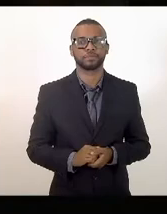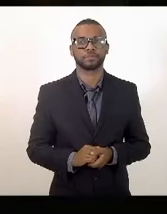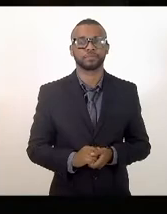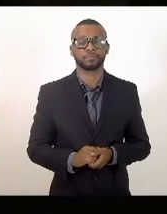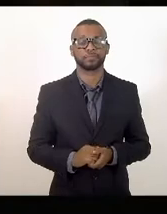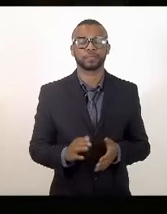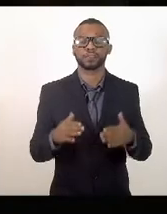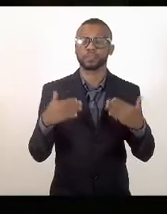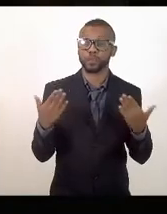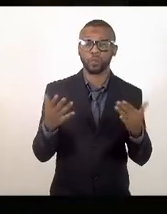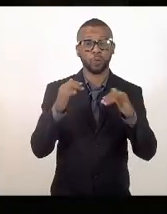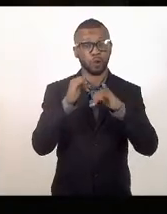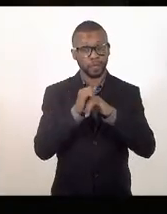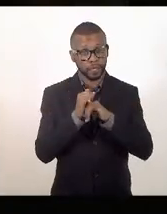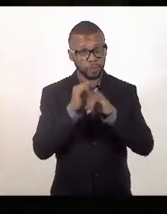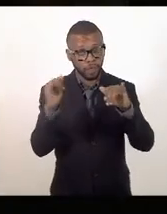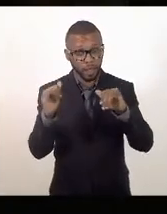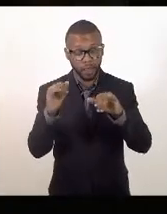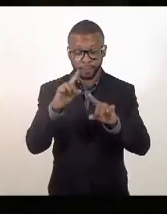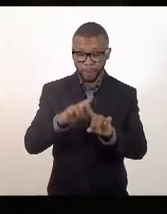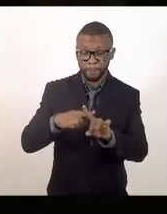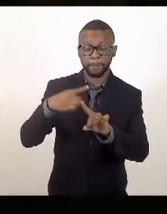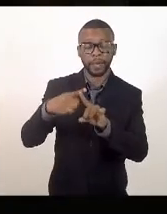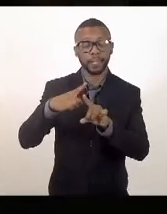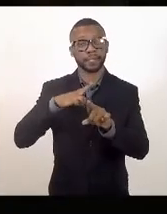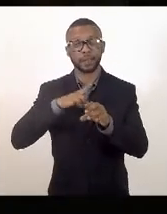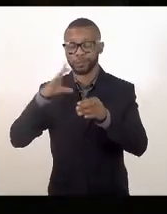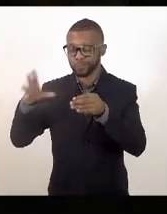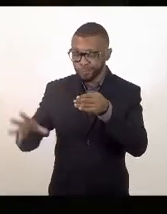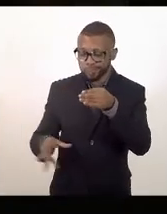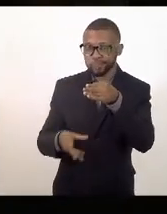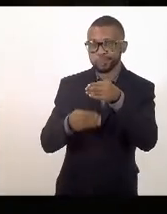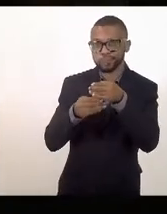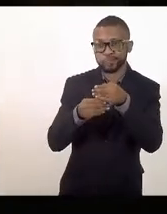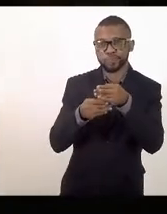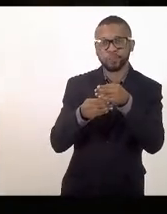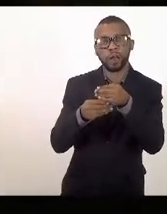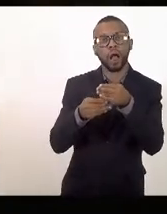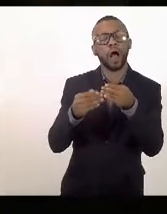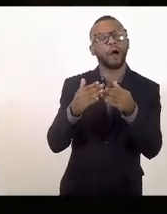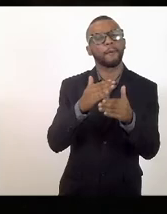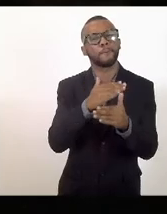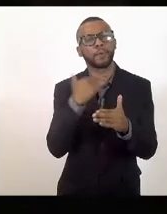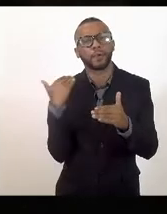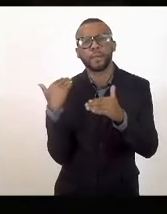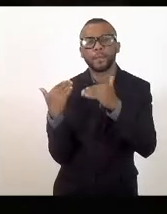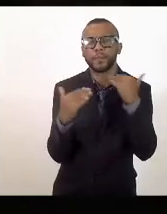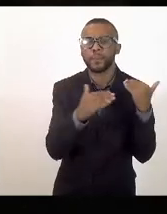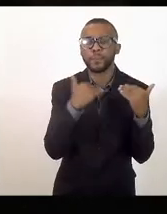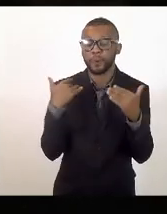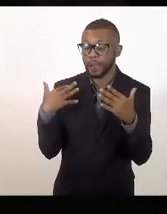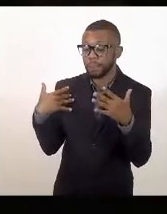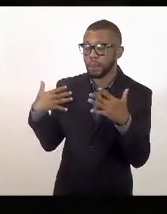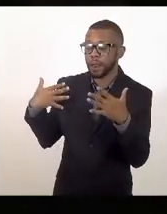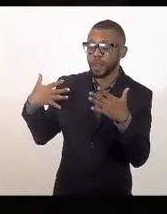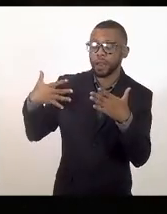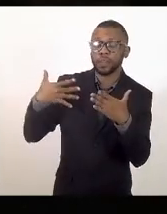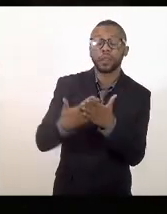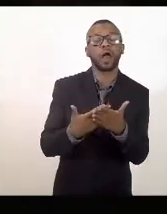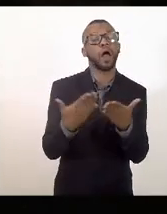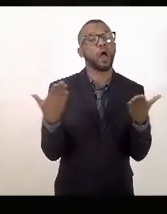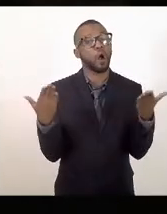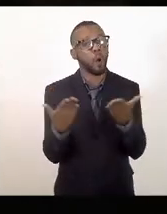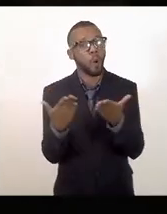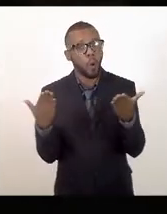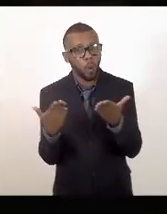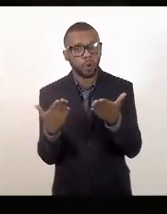isto daí, somado aos óbitos até hoje acontecidos por conta